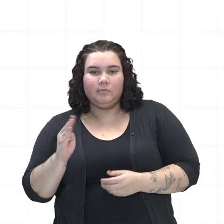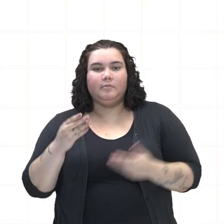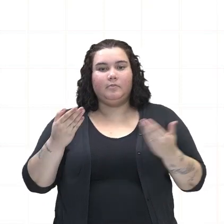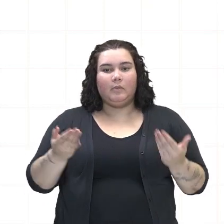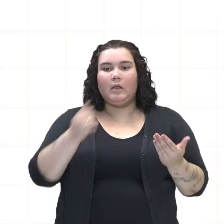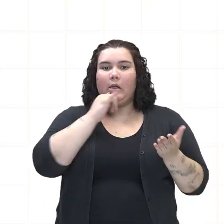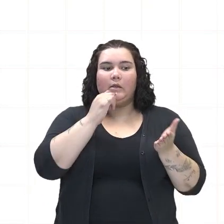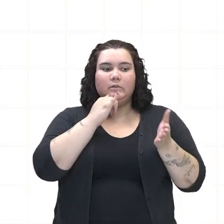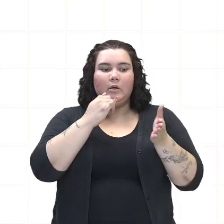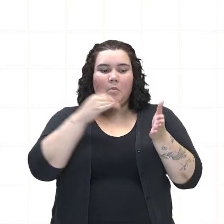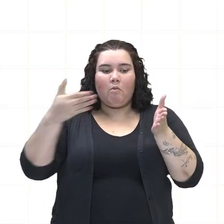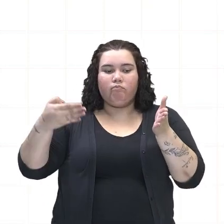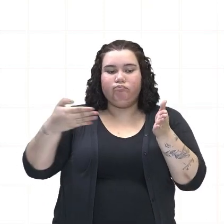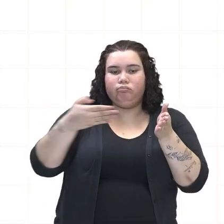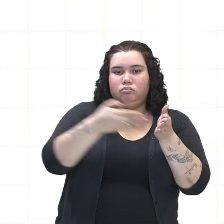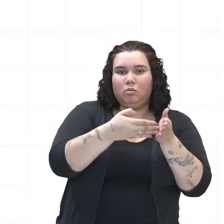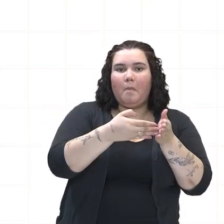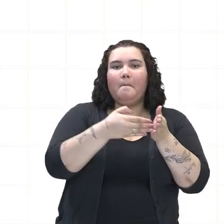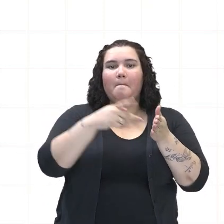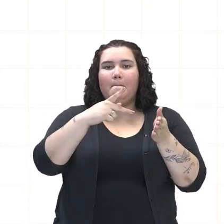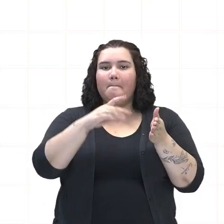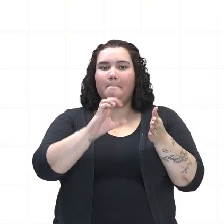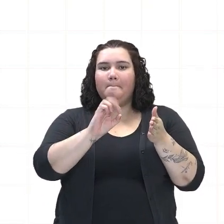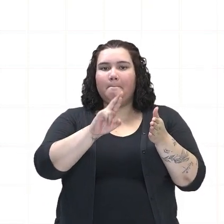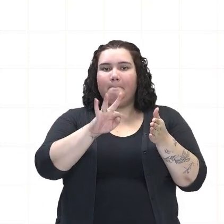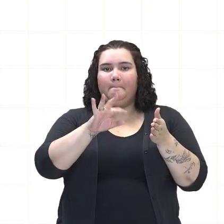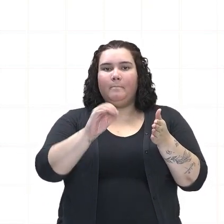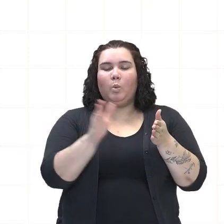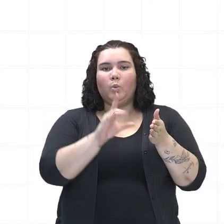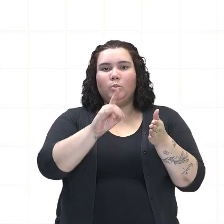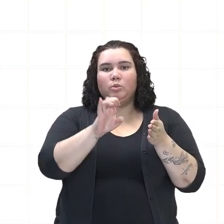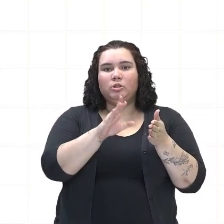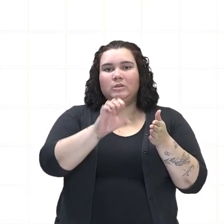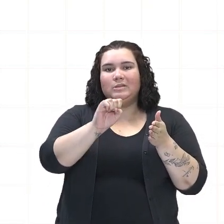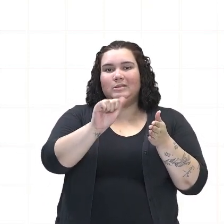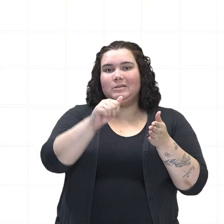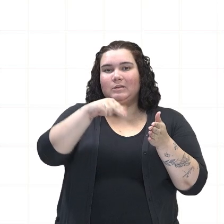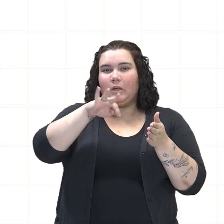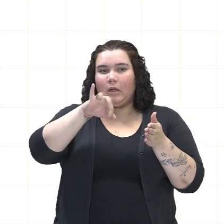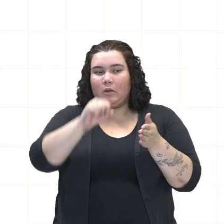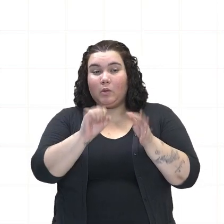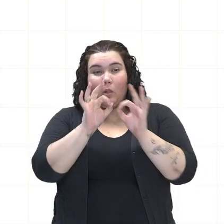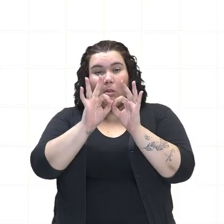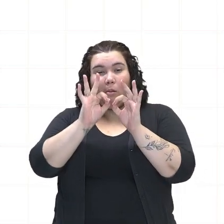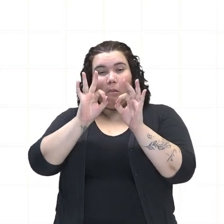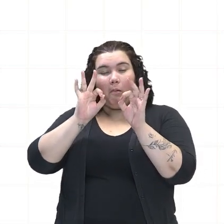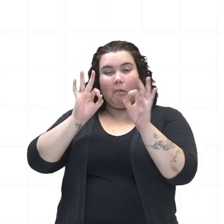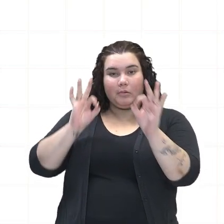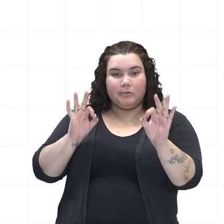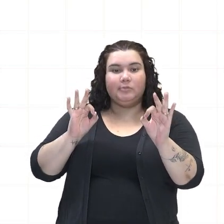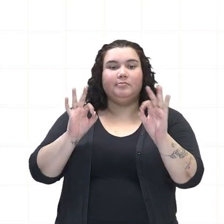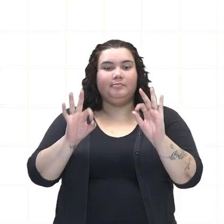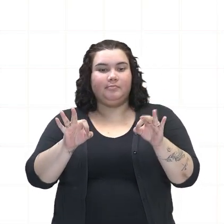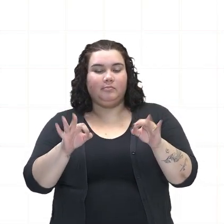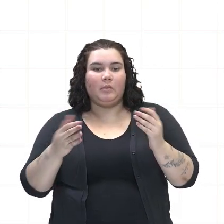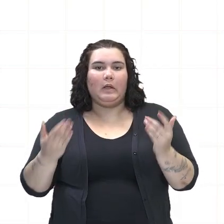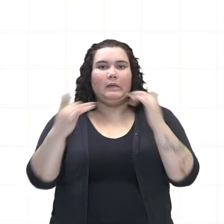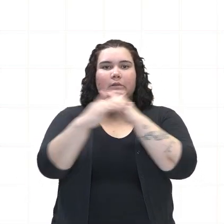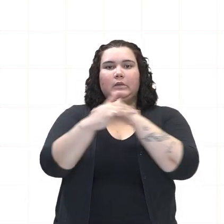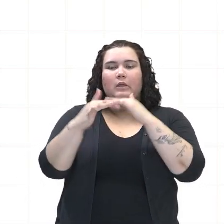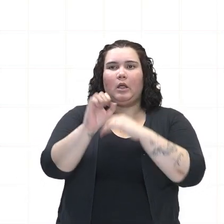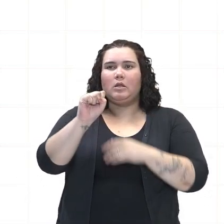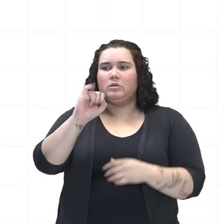de Santos, por exemplo, ele fica muito longe, né? Mais de 2.000 quilômetros, como a gente vai ver na próxima tela aí. As cidades de Sinop,